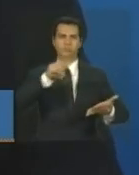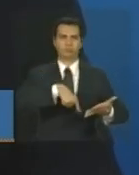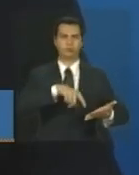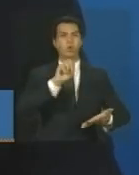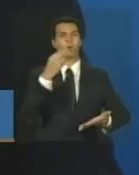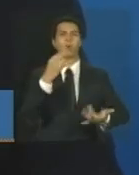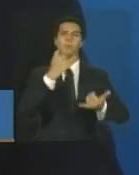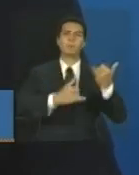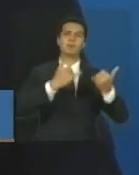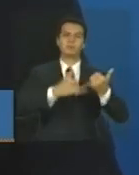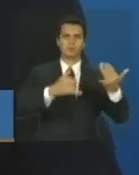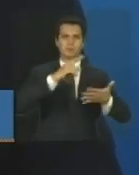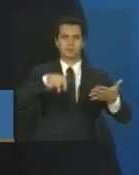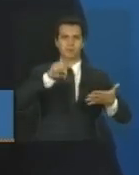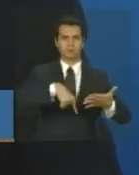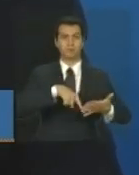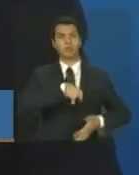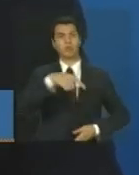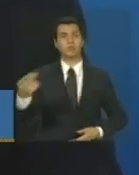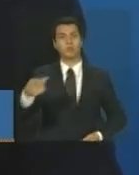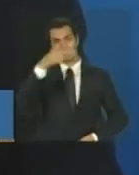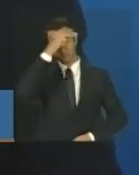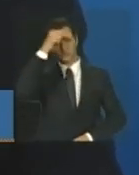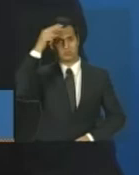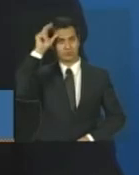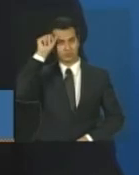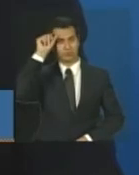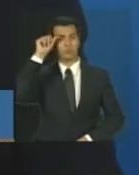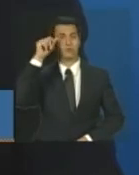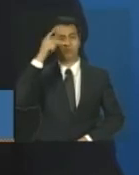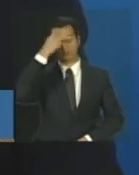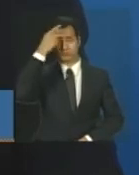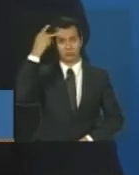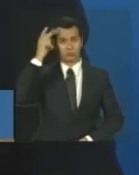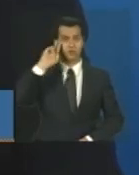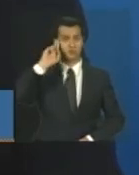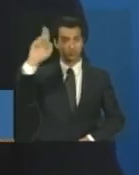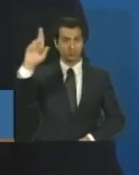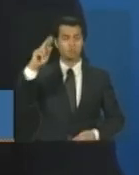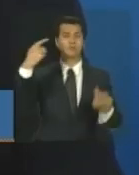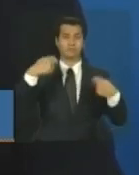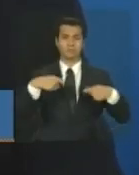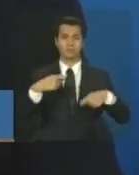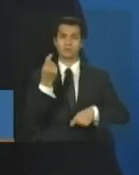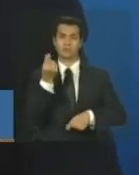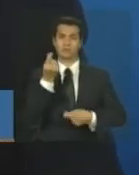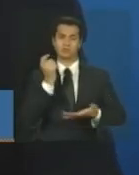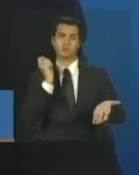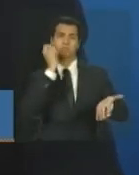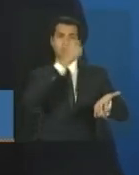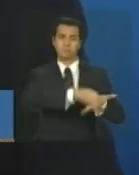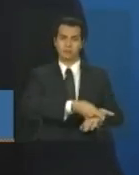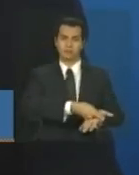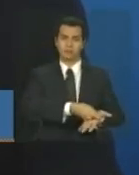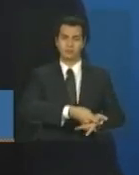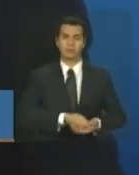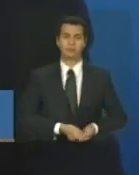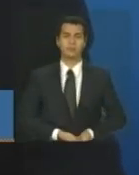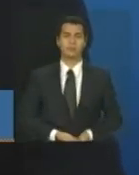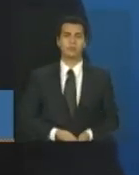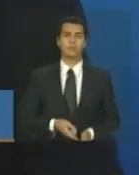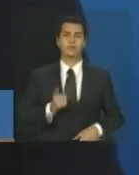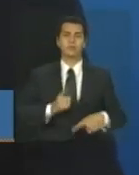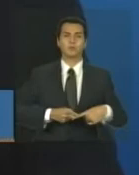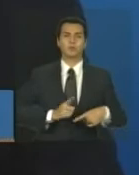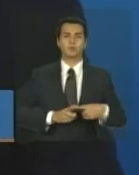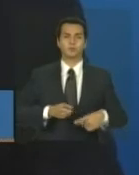aos cofres do Fundo Municipal ele tem que devolver para os copos do Fundo Municipal por quê Porque